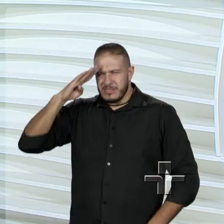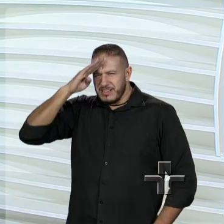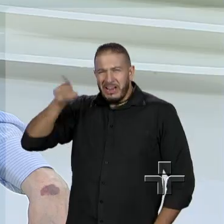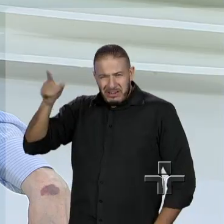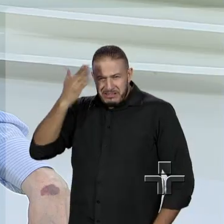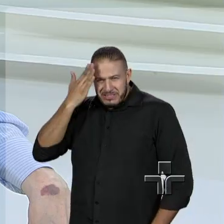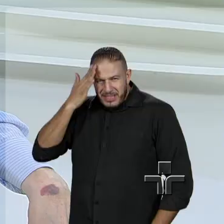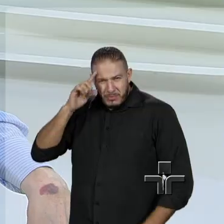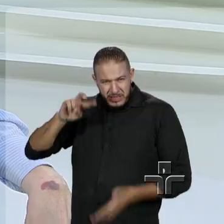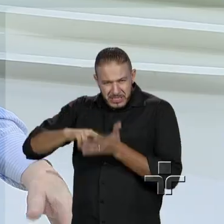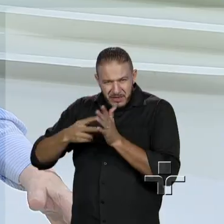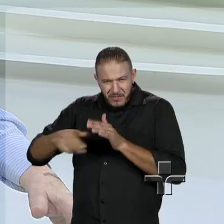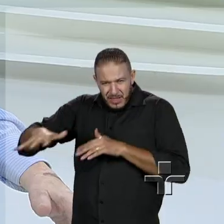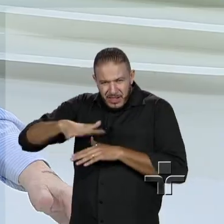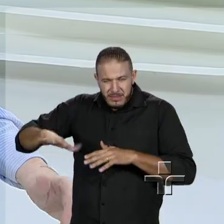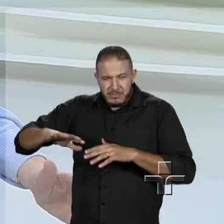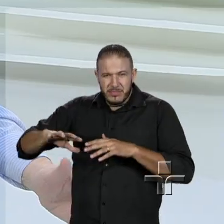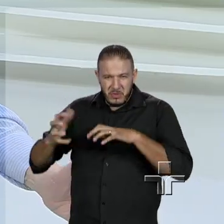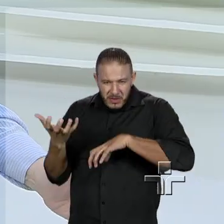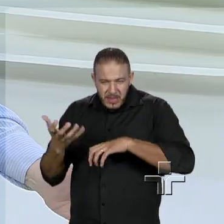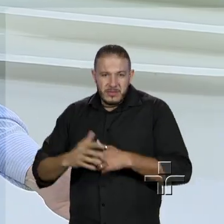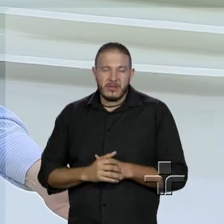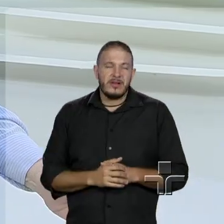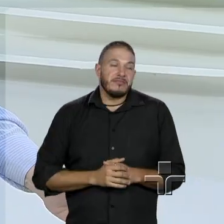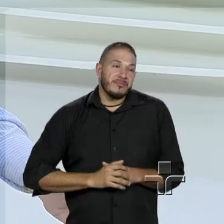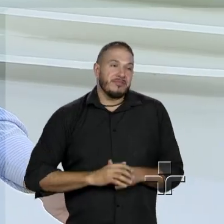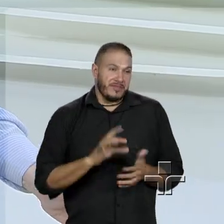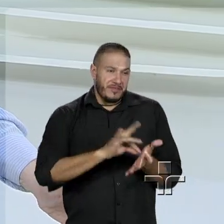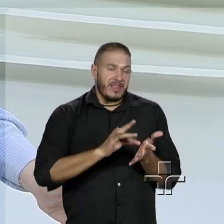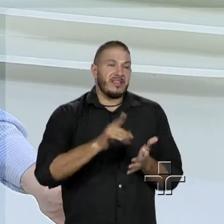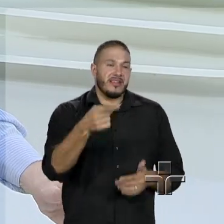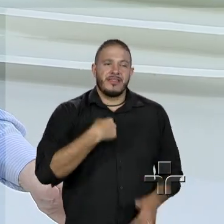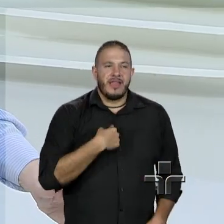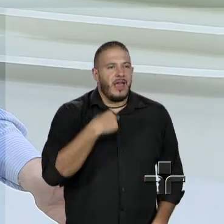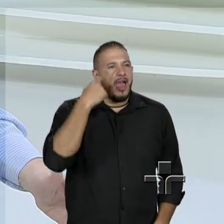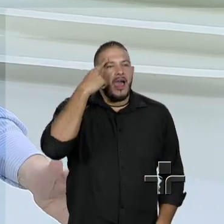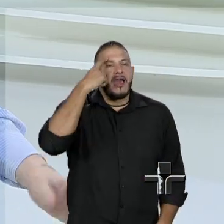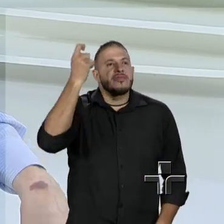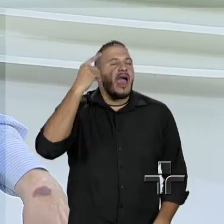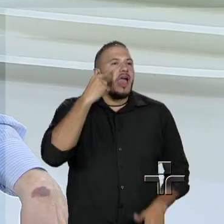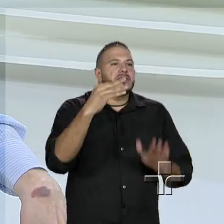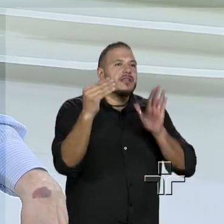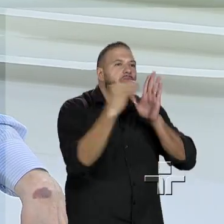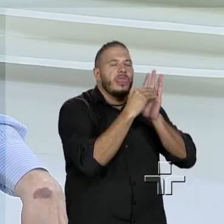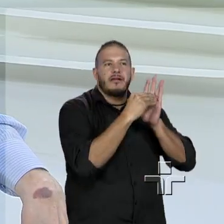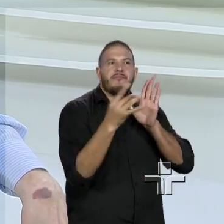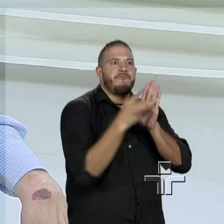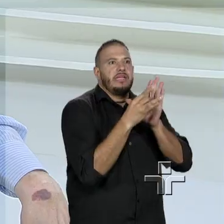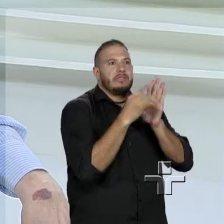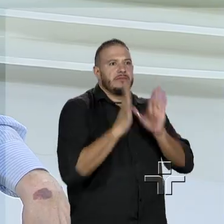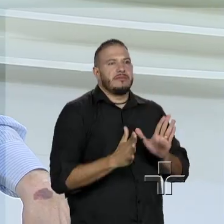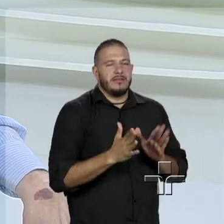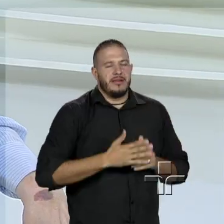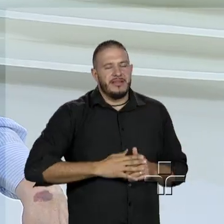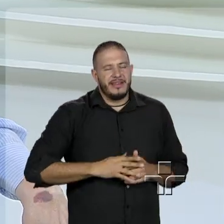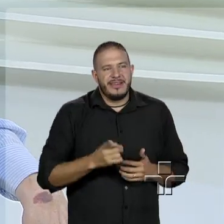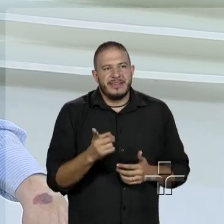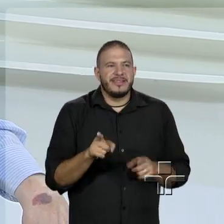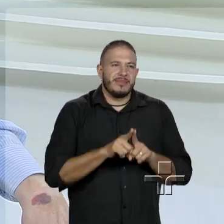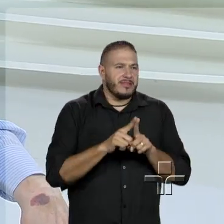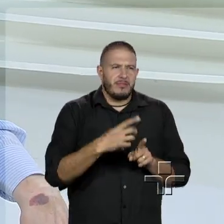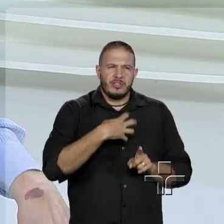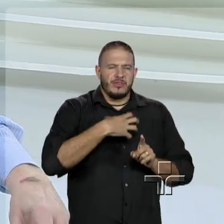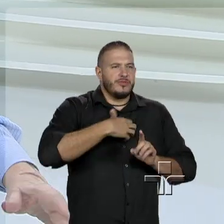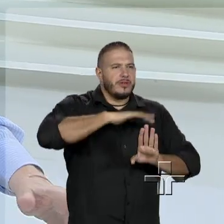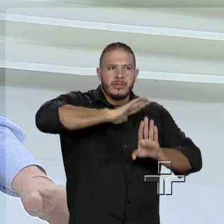Ele tem ideias fixas, né? Essa que é a verdade. E muito, digamos, com uma tintura